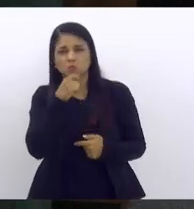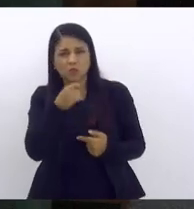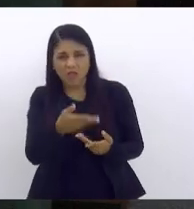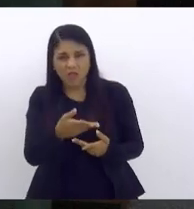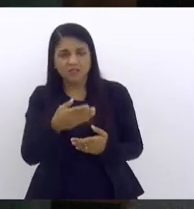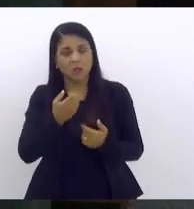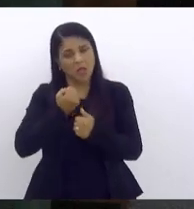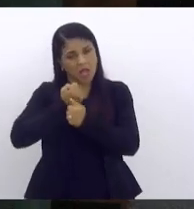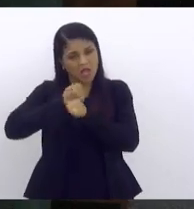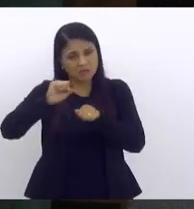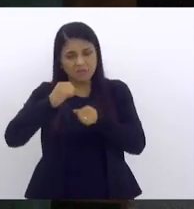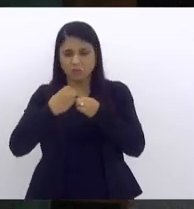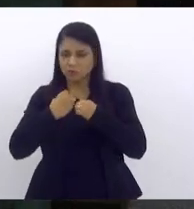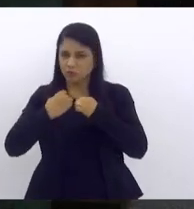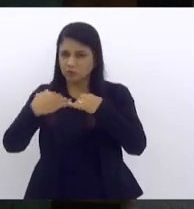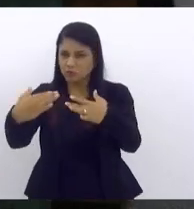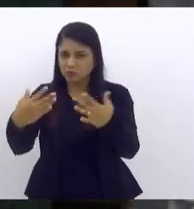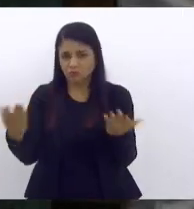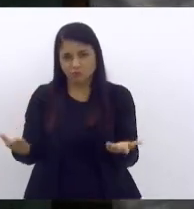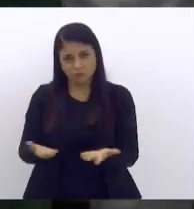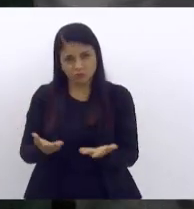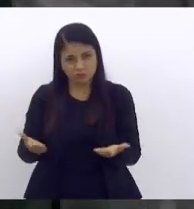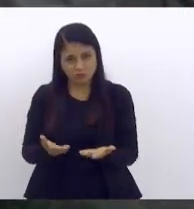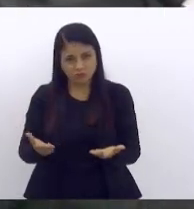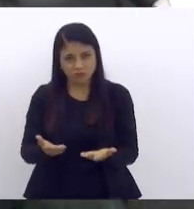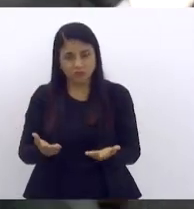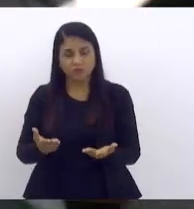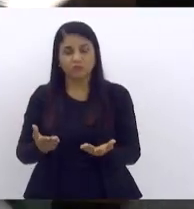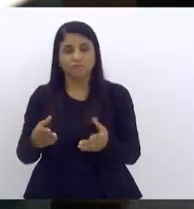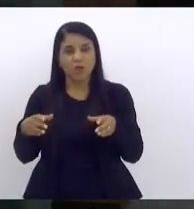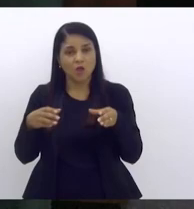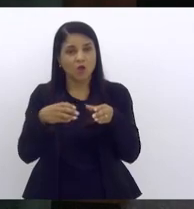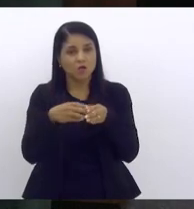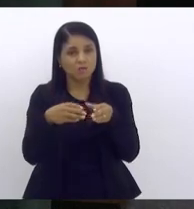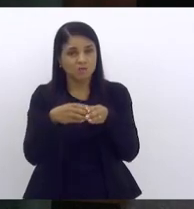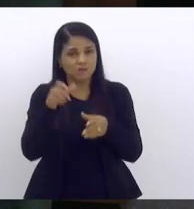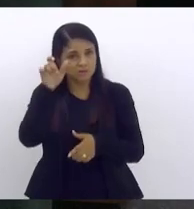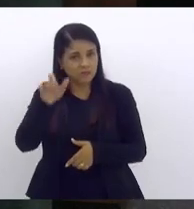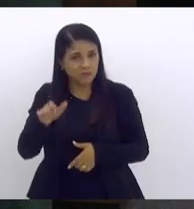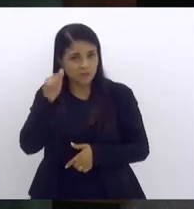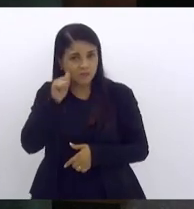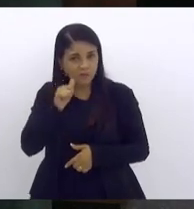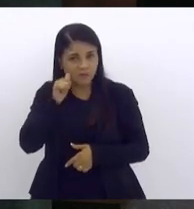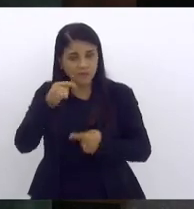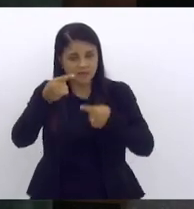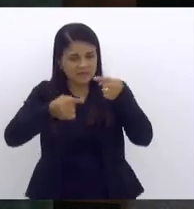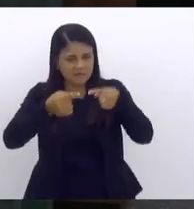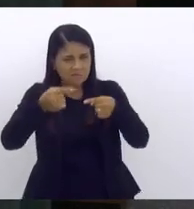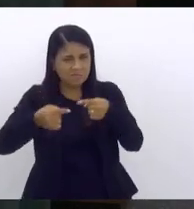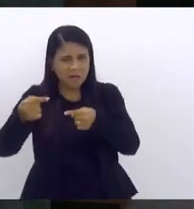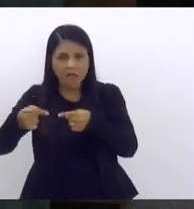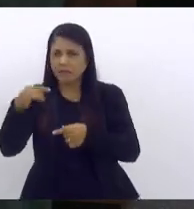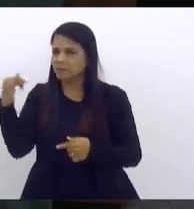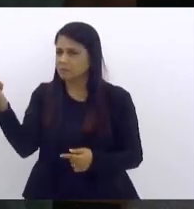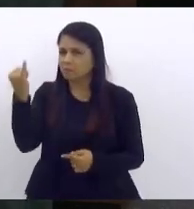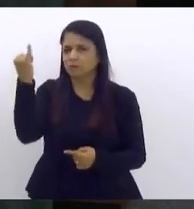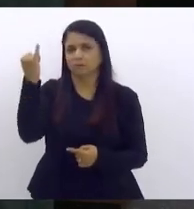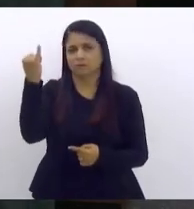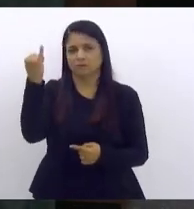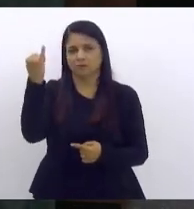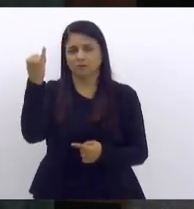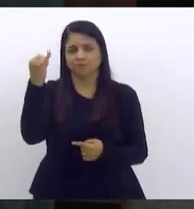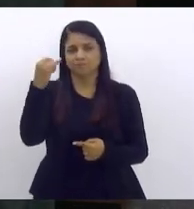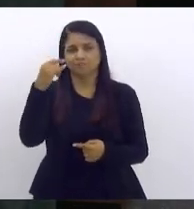plena audiência realizada no dia de hoje no âmbito da Comissão da Mulher, trazendo um debate que é tão central e importante, que é